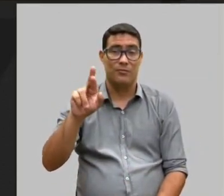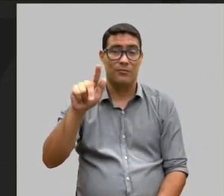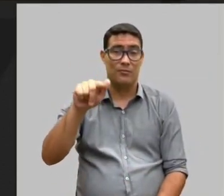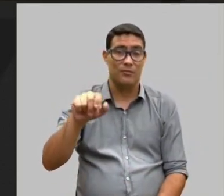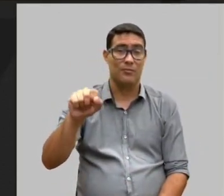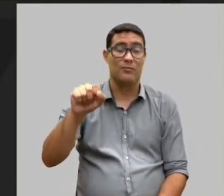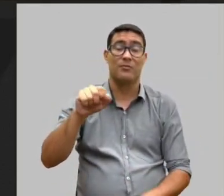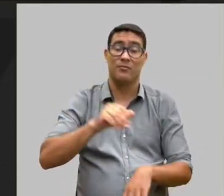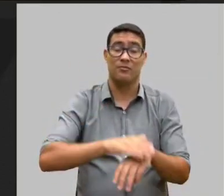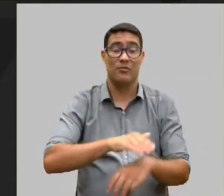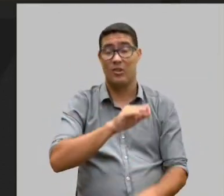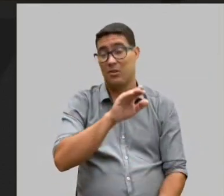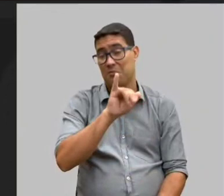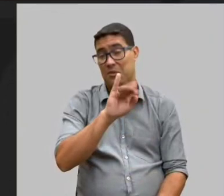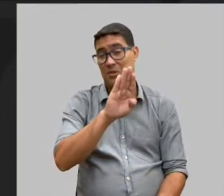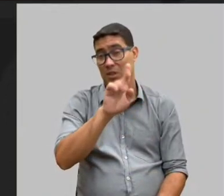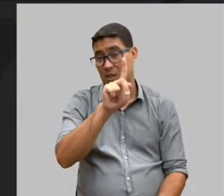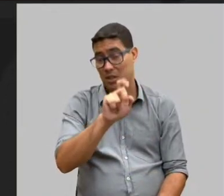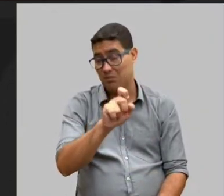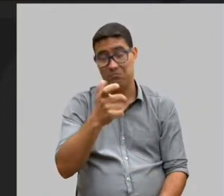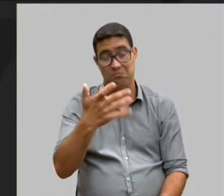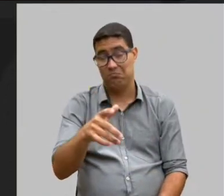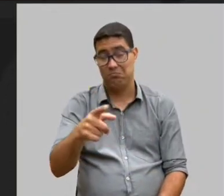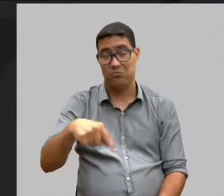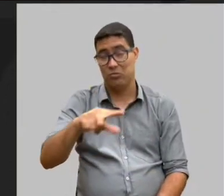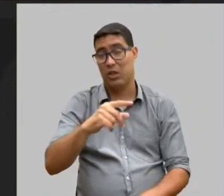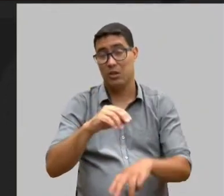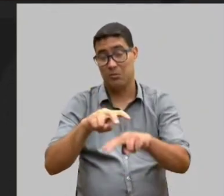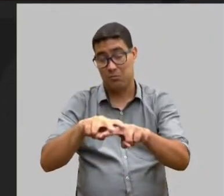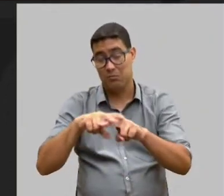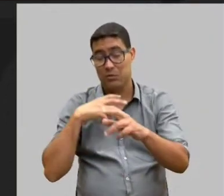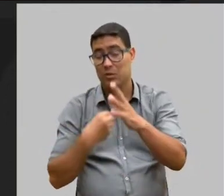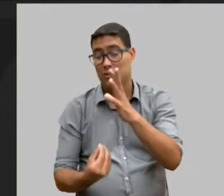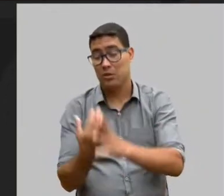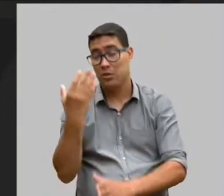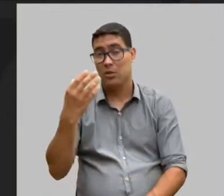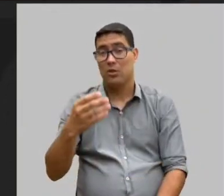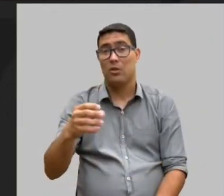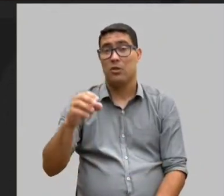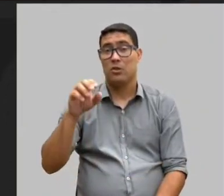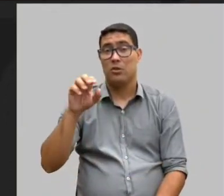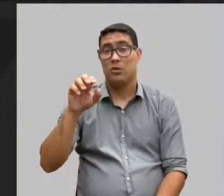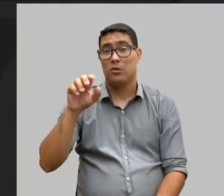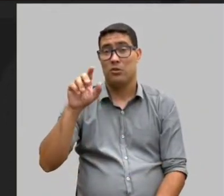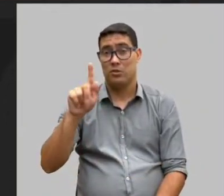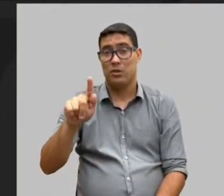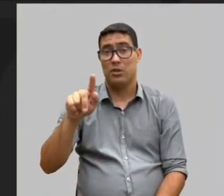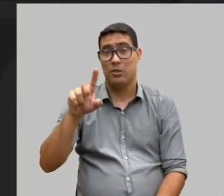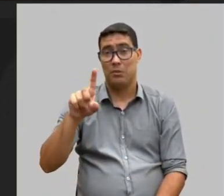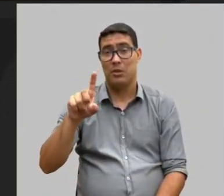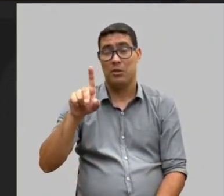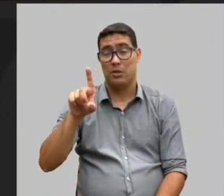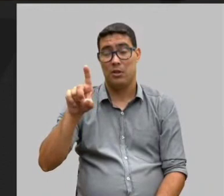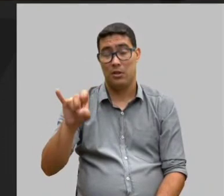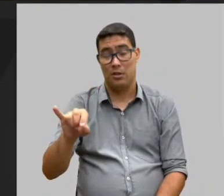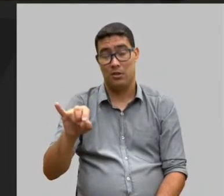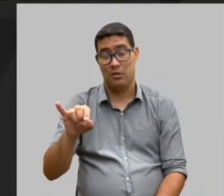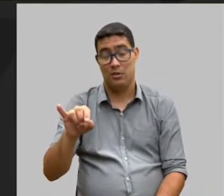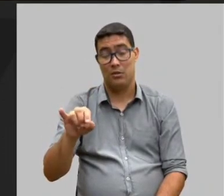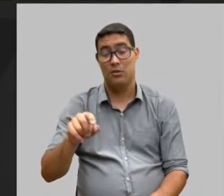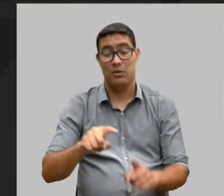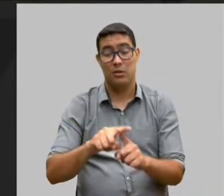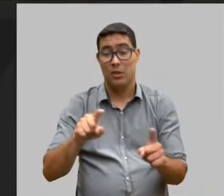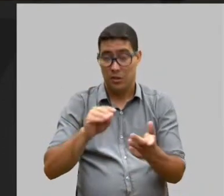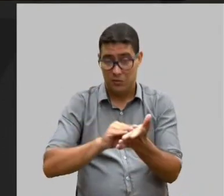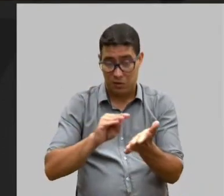eh e colocou esse gpdi o dólar na época tava praticamente com a paridade em relação ao real então faltou